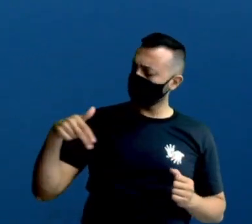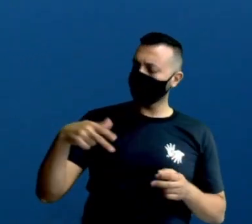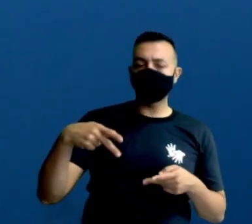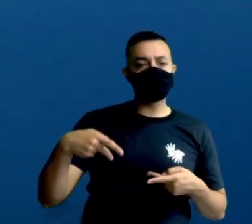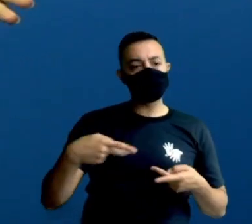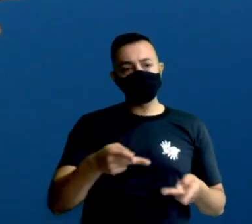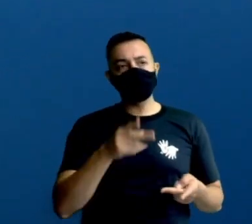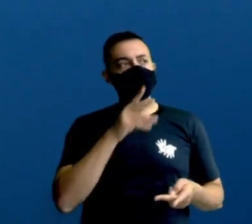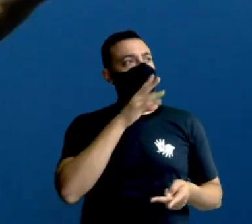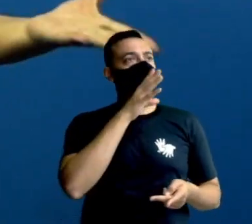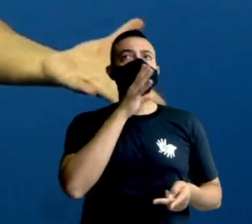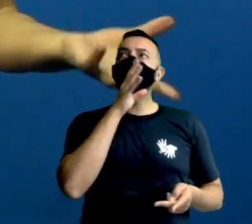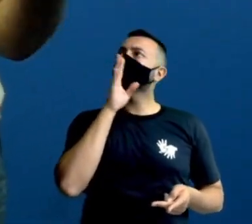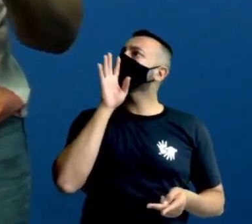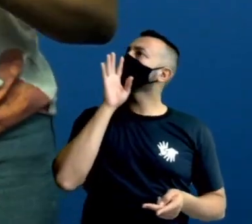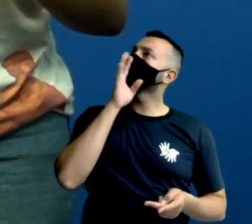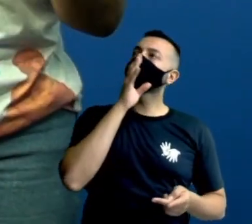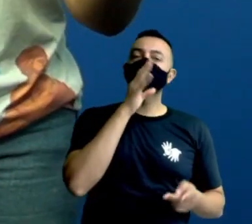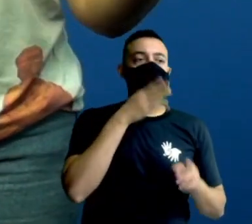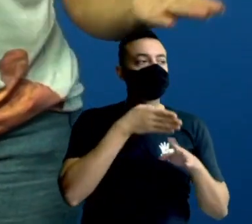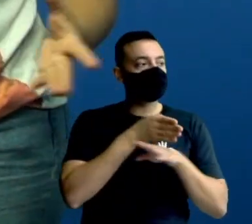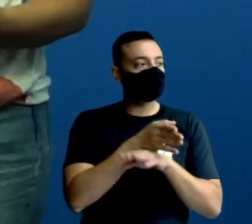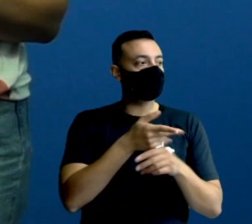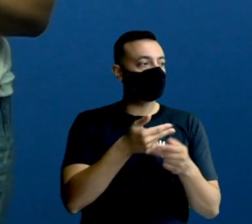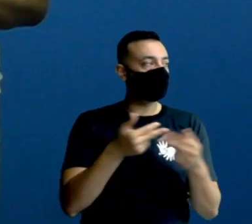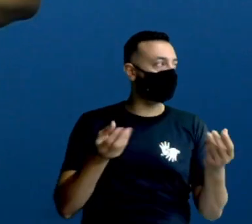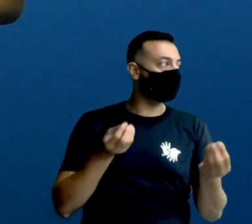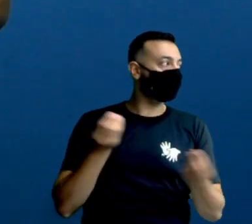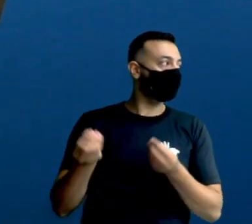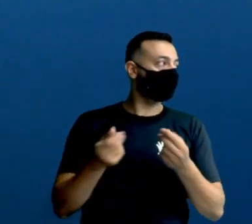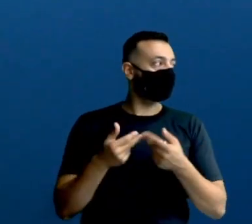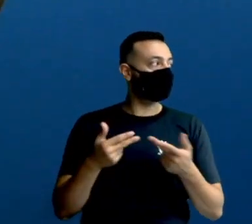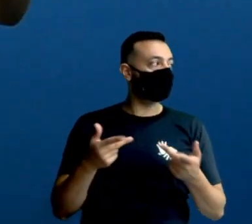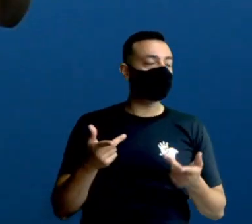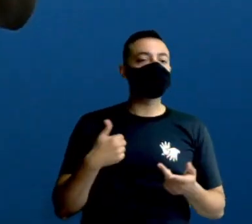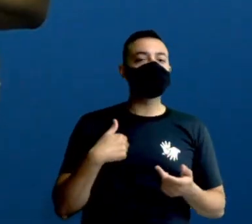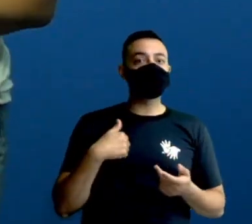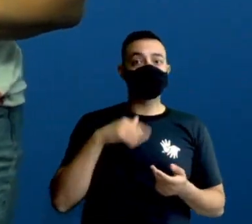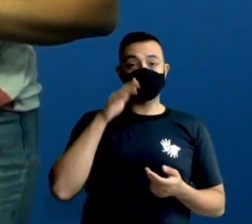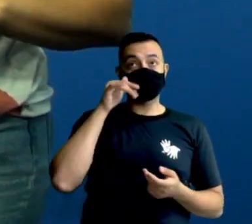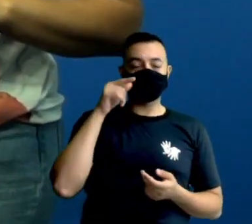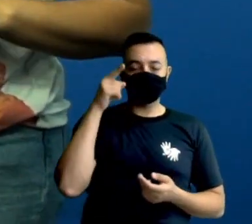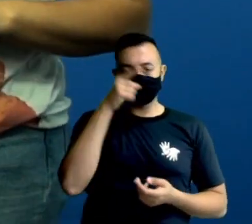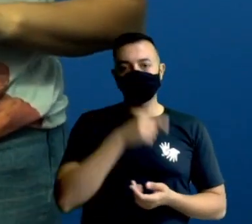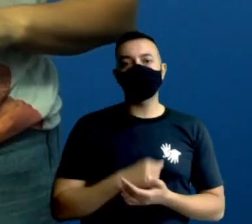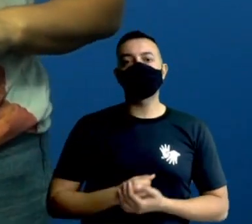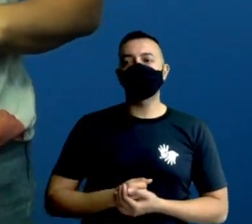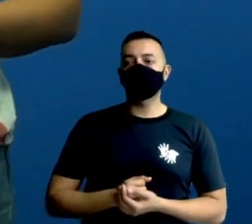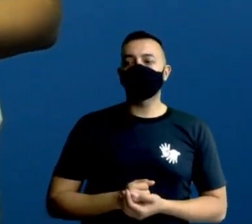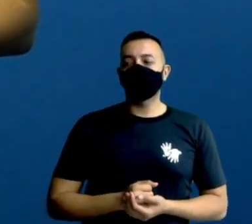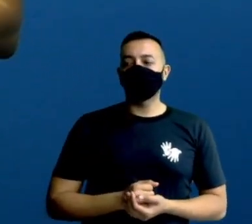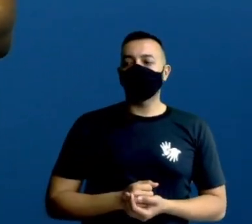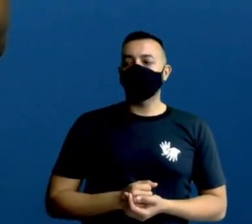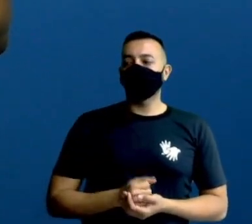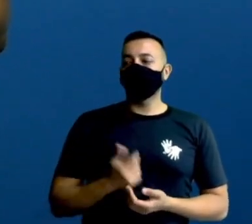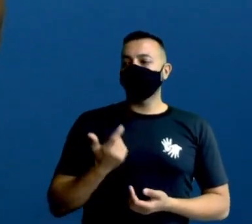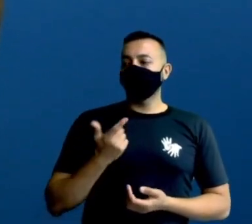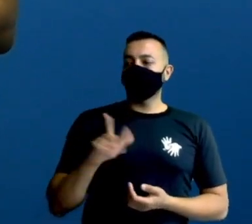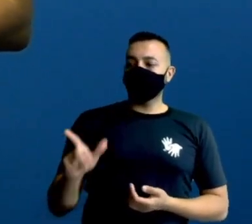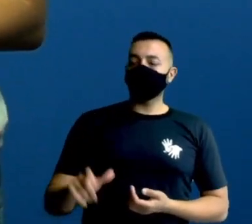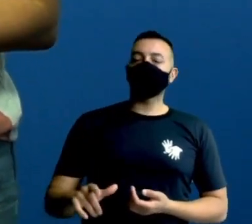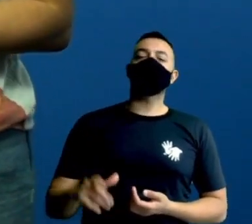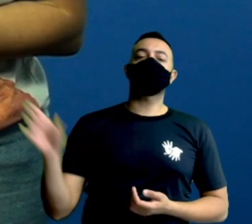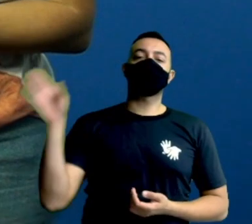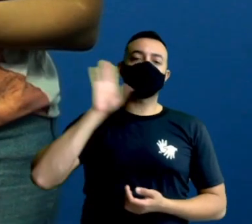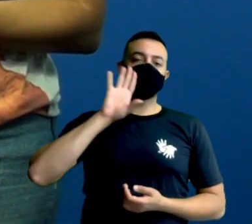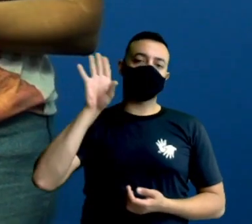visita, vê o espaço que o imperador entrou, vê as coisas, como é que funciona lá. Aí eu tô doidinha para ir para lá. Outro fato